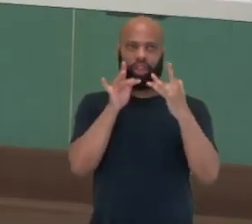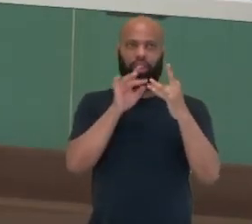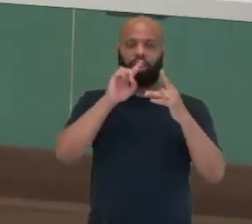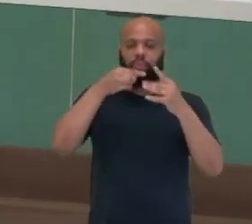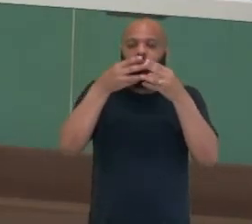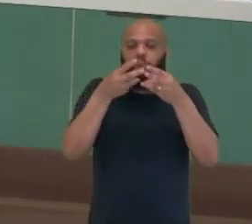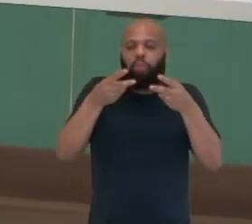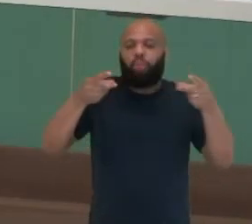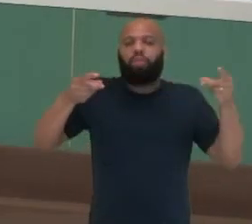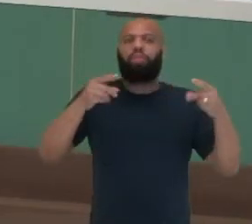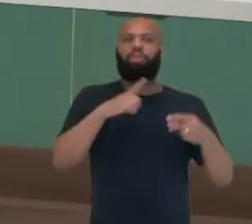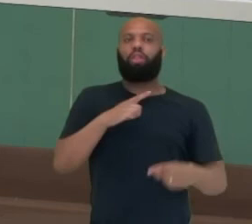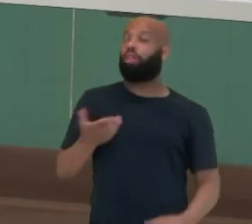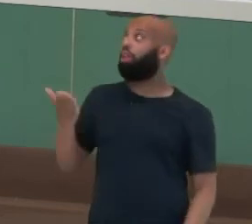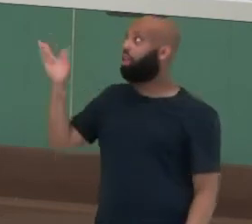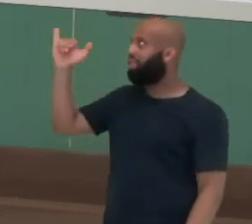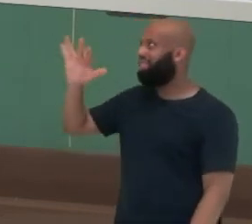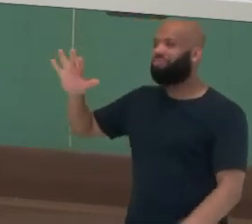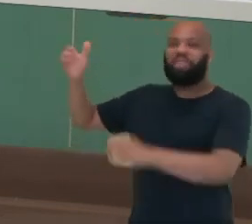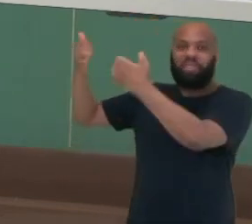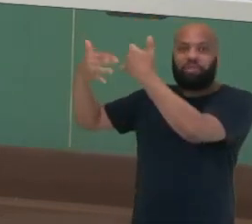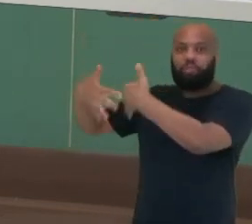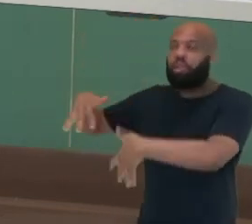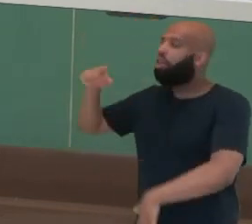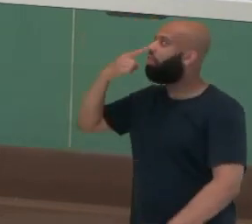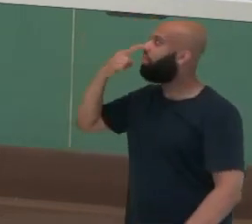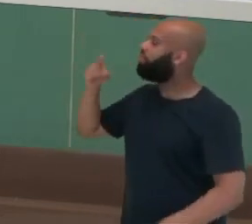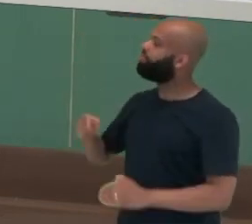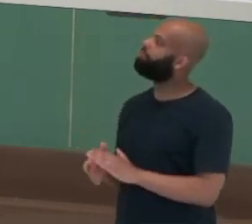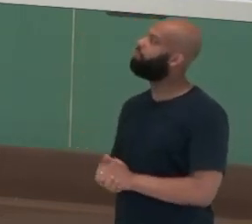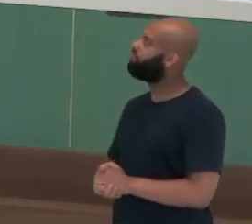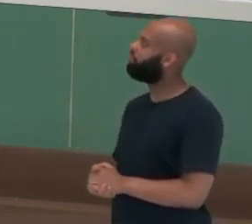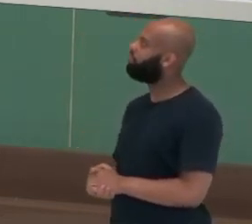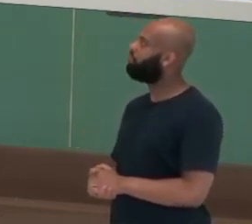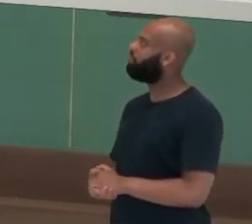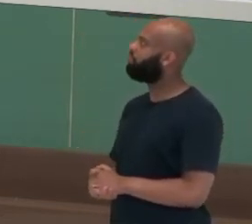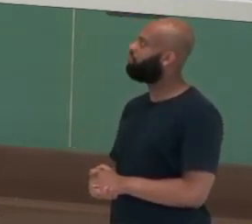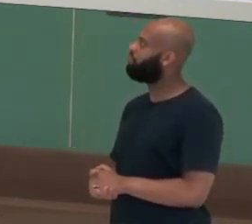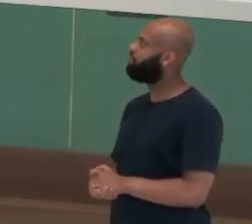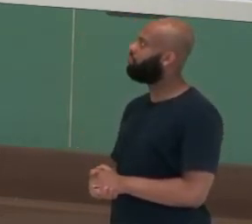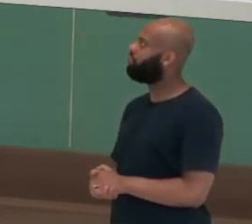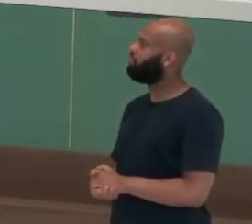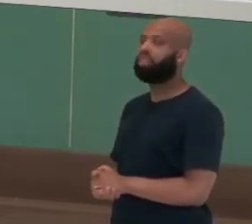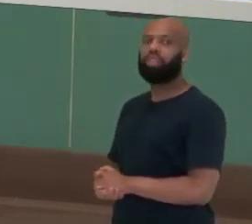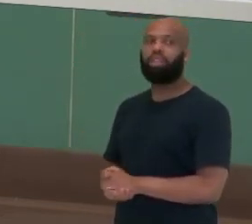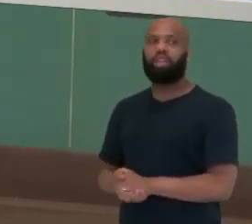Então nós temos aqui a imagem. Uma pessoa passou perto da flor e